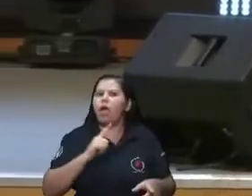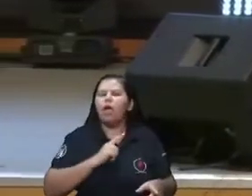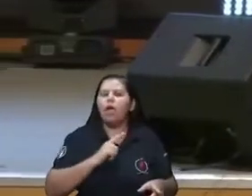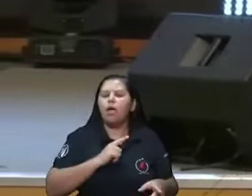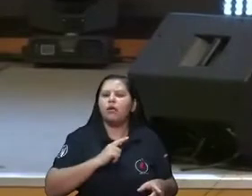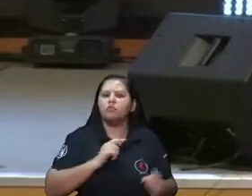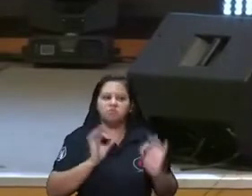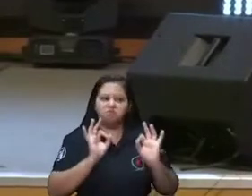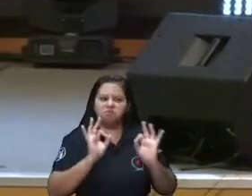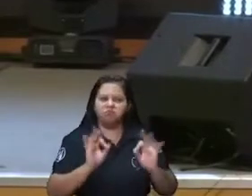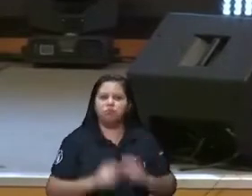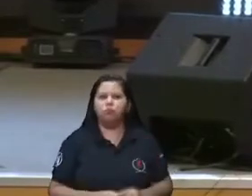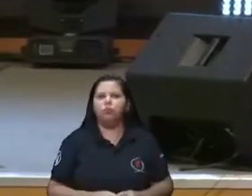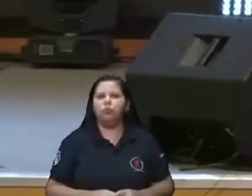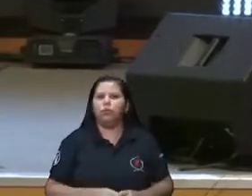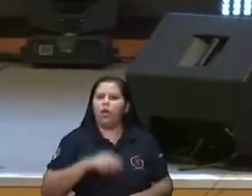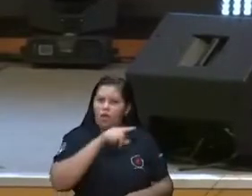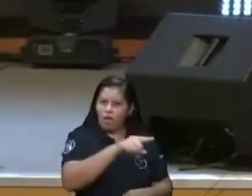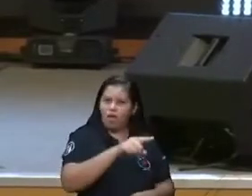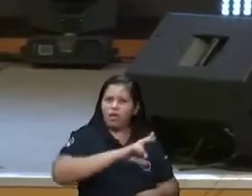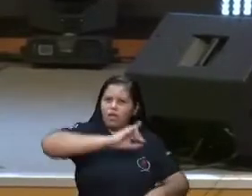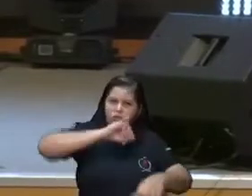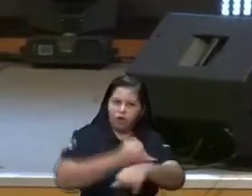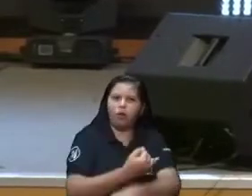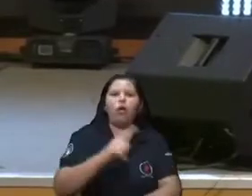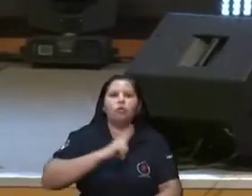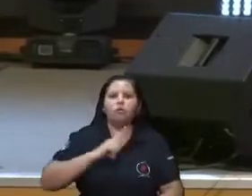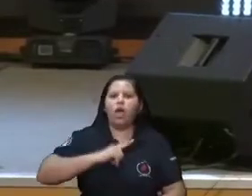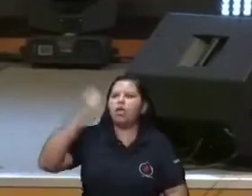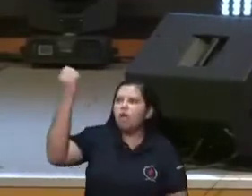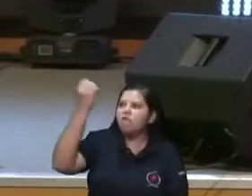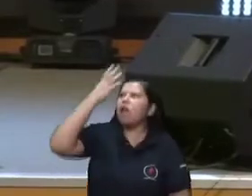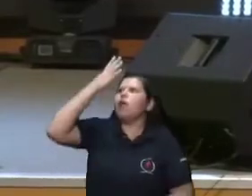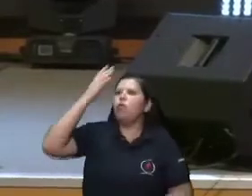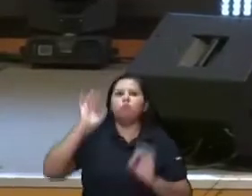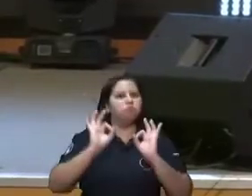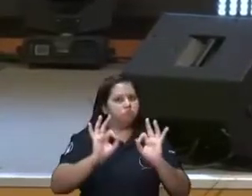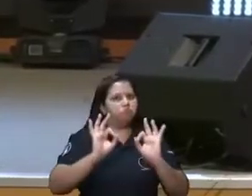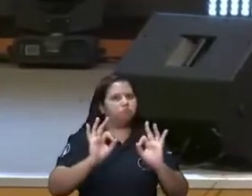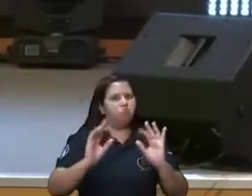de revelação? Tem. Só que